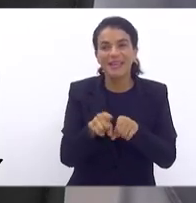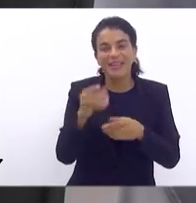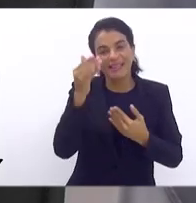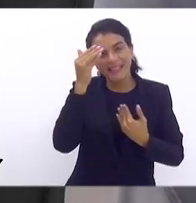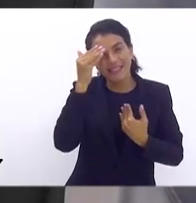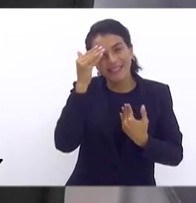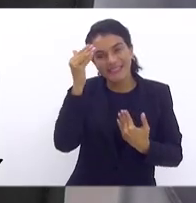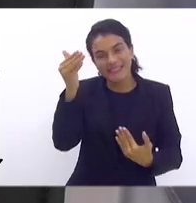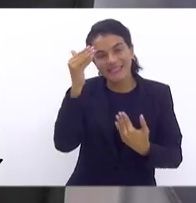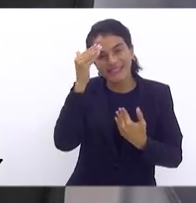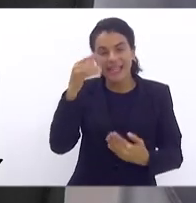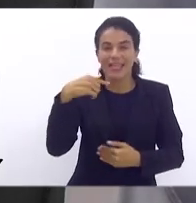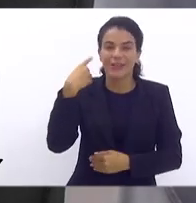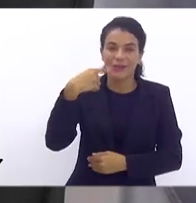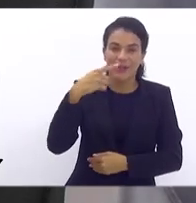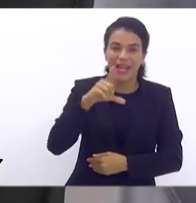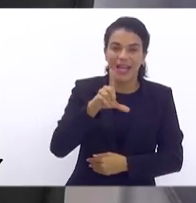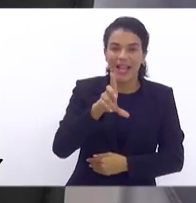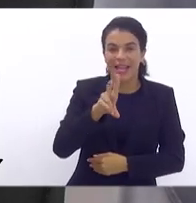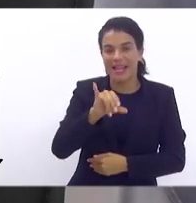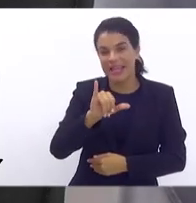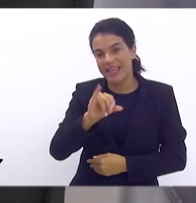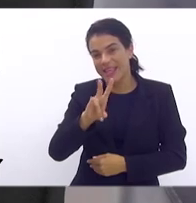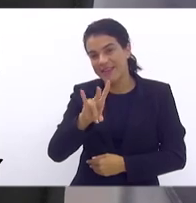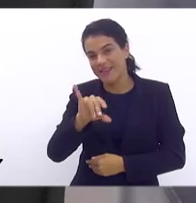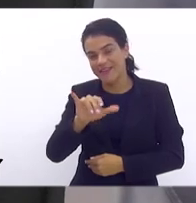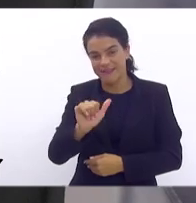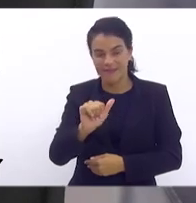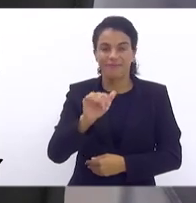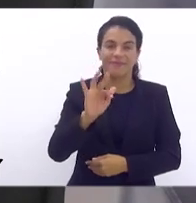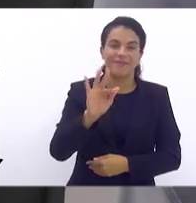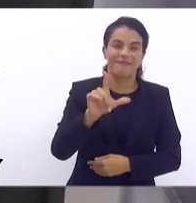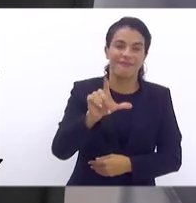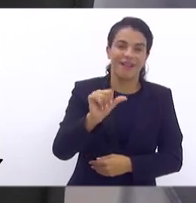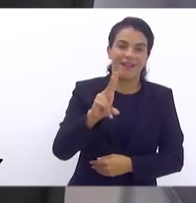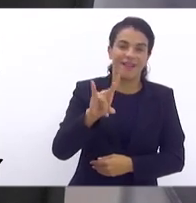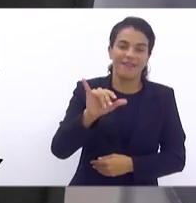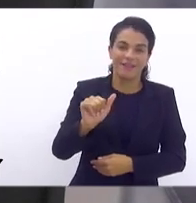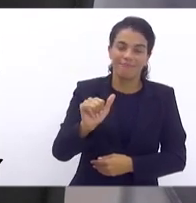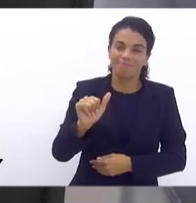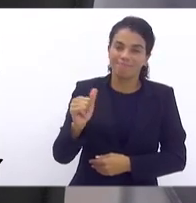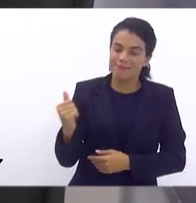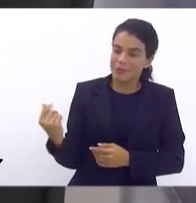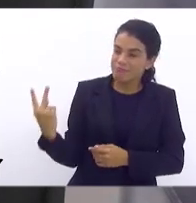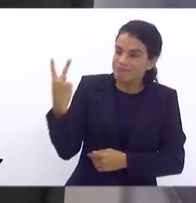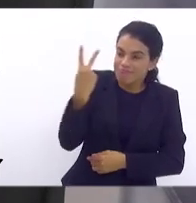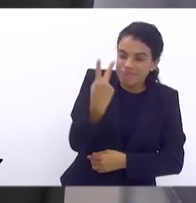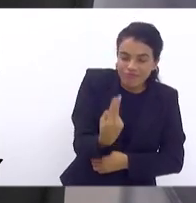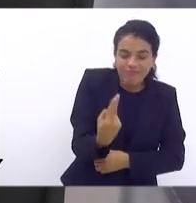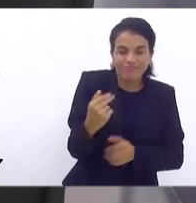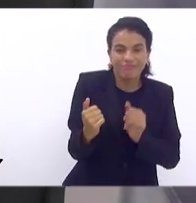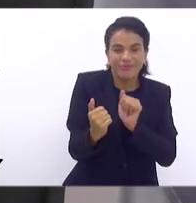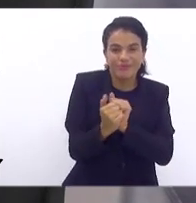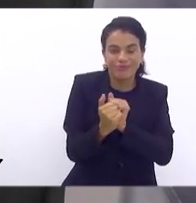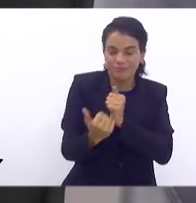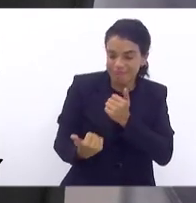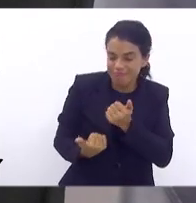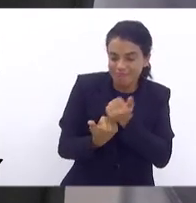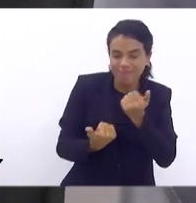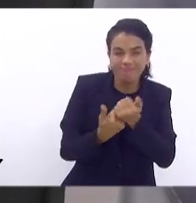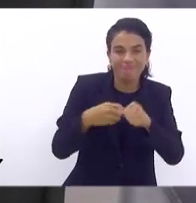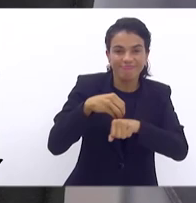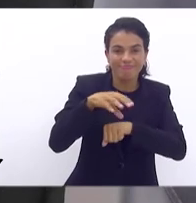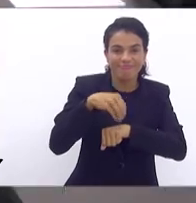tanta Doutora Lívia Doutora Flávia pela oportunidade de estar conosco traz então importante contribuições Então